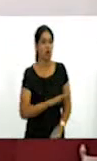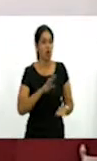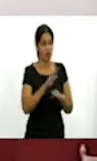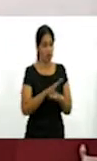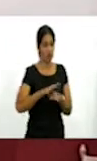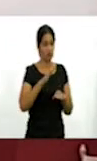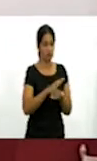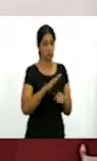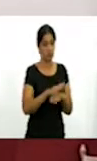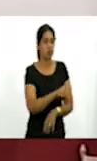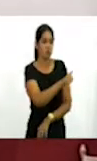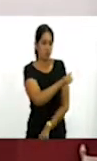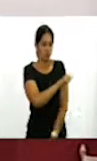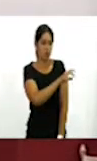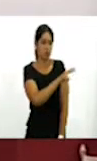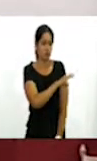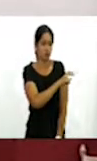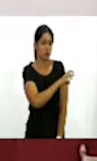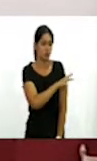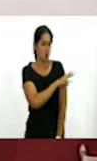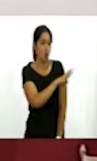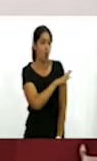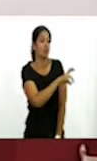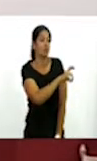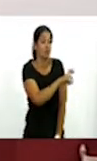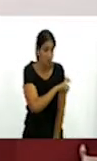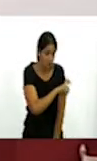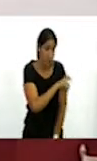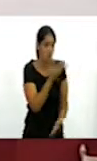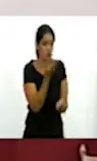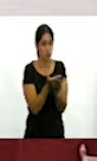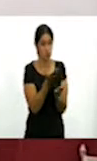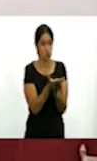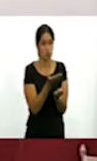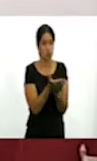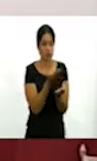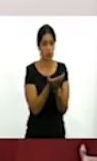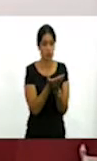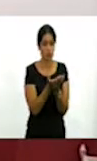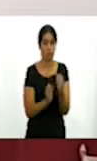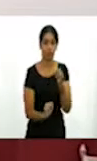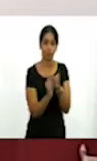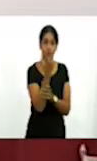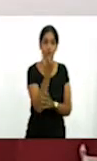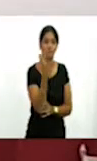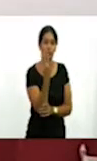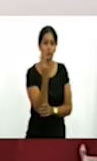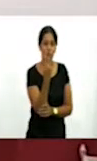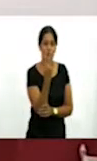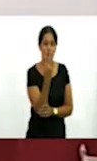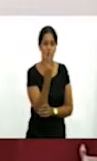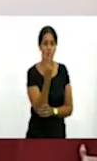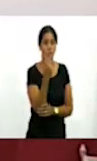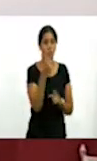cada série o projeto visa implantar uma são duas horas e meia o